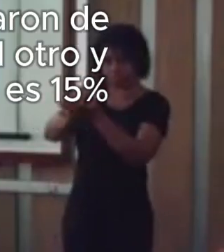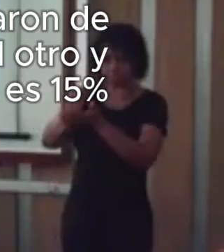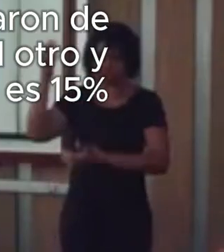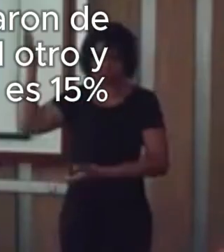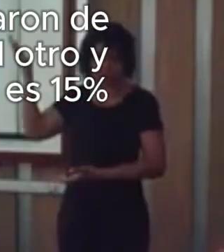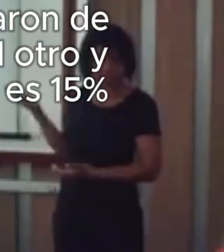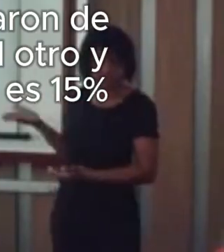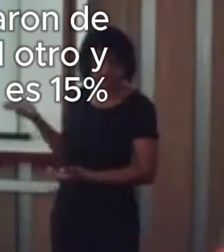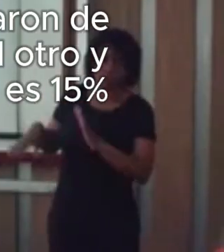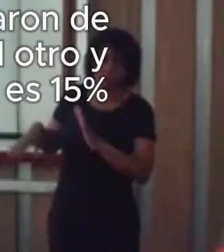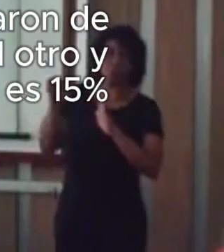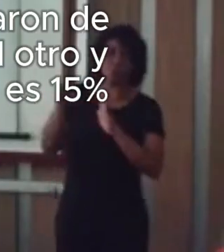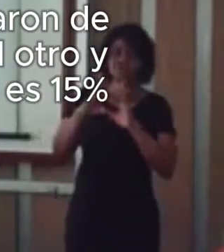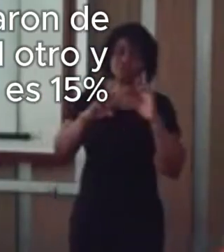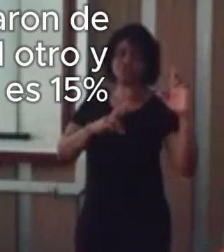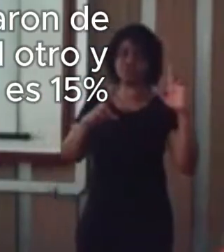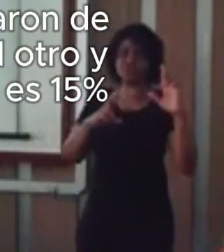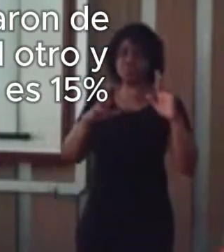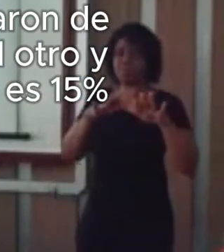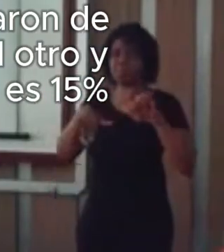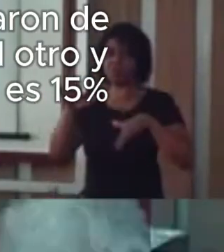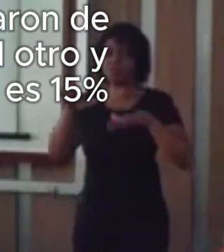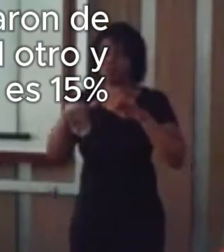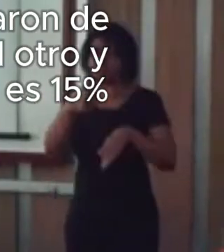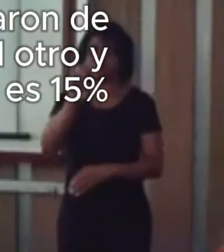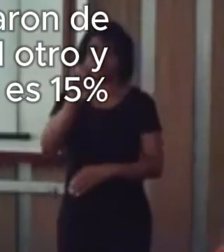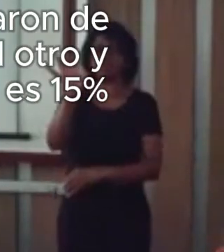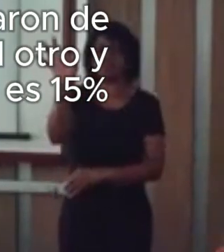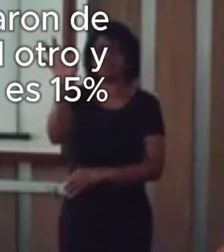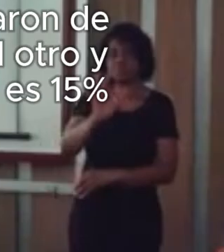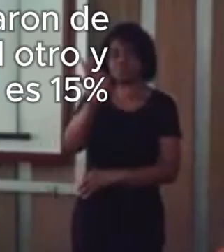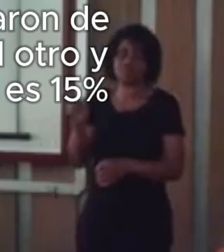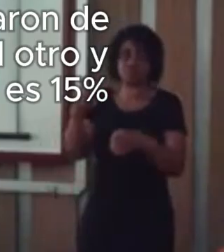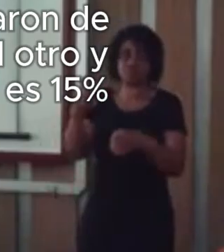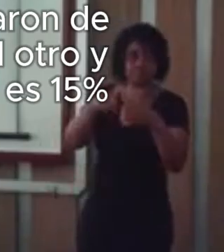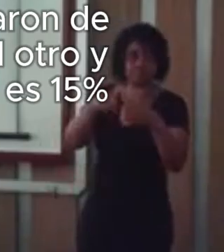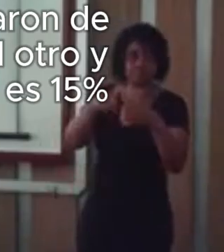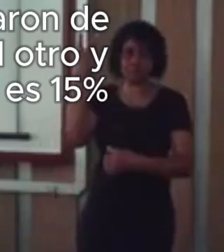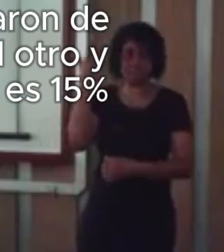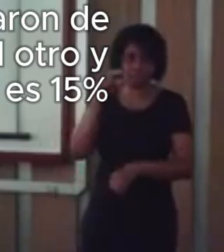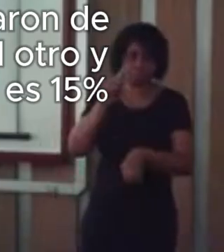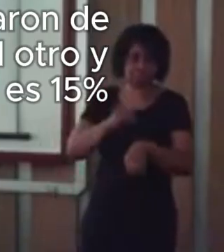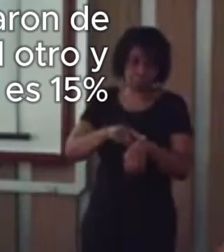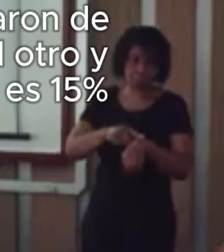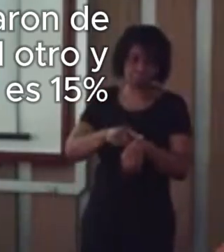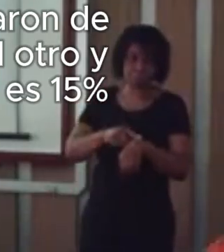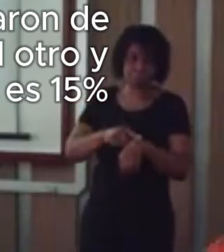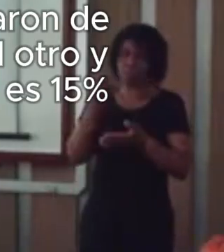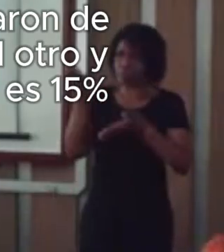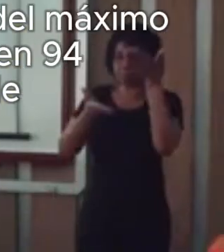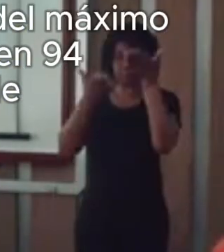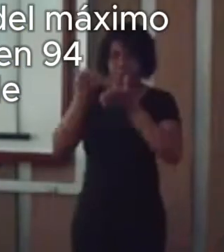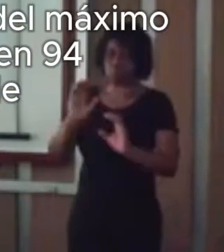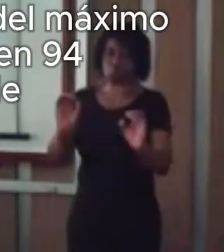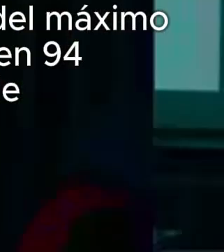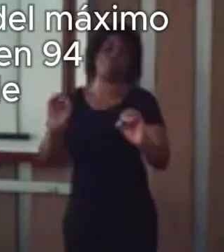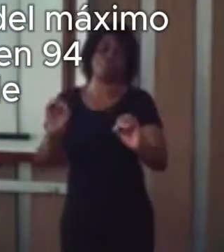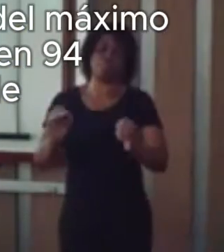é o máximo que a gente espera, em torno de 15% de recuperação espontânea, tá? Sem tratamento nenhum.